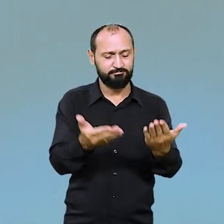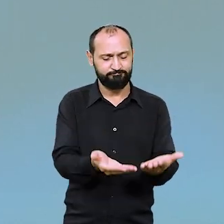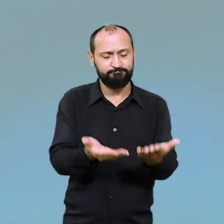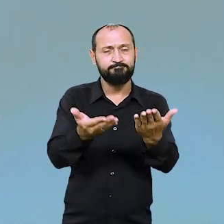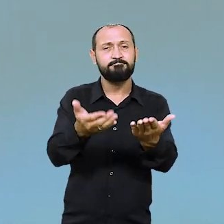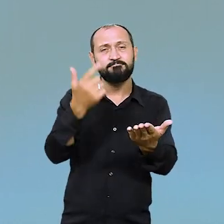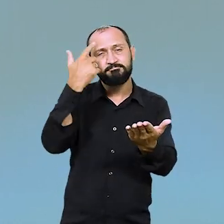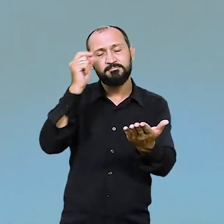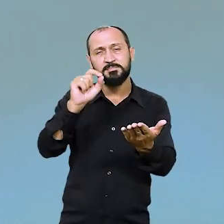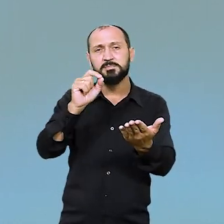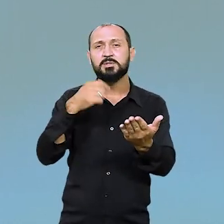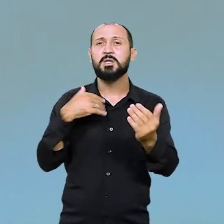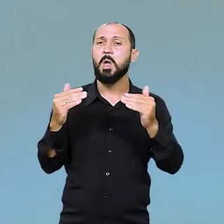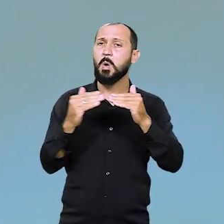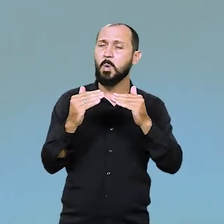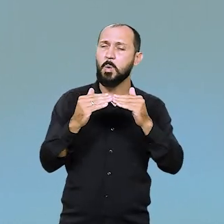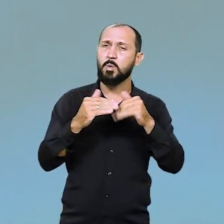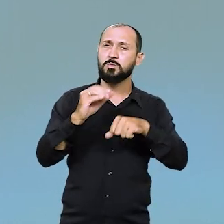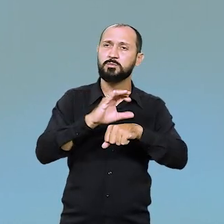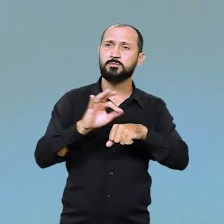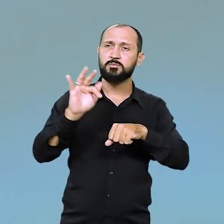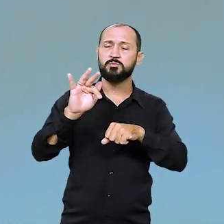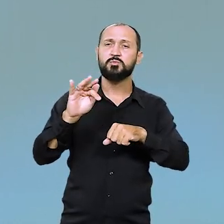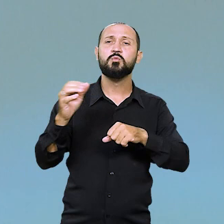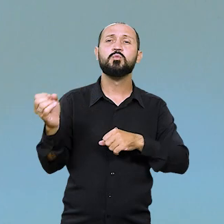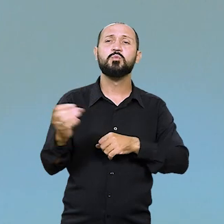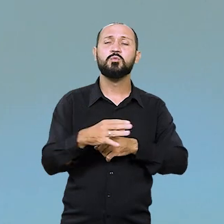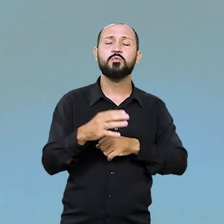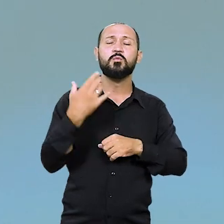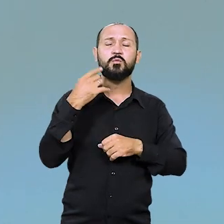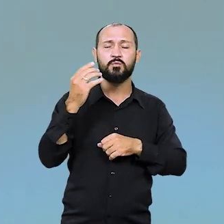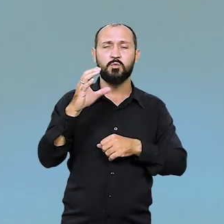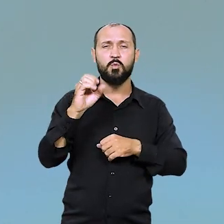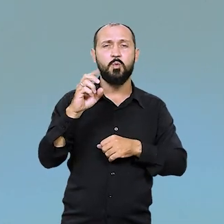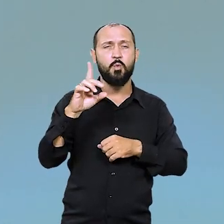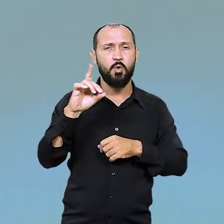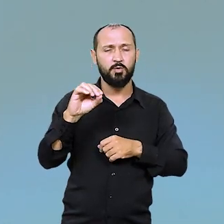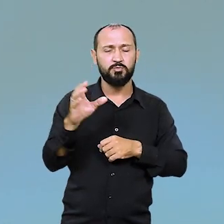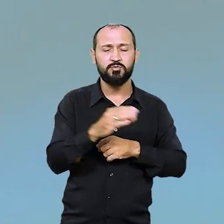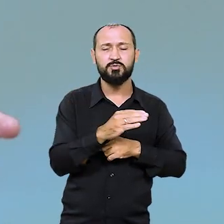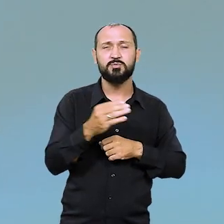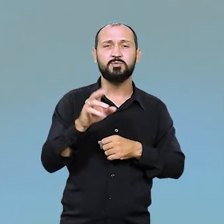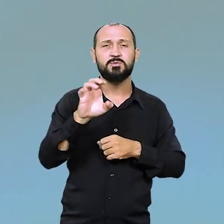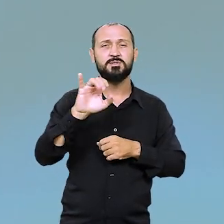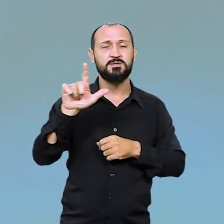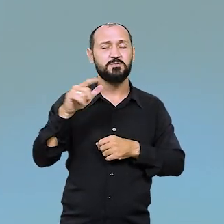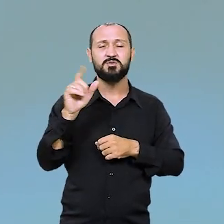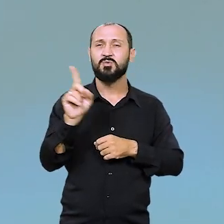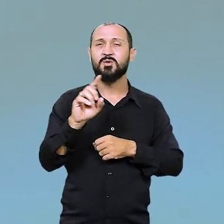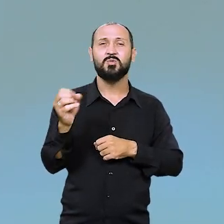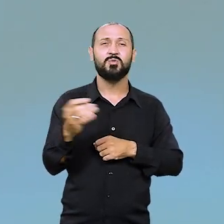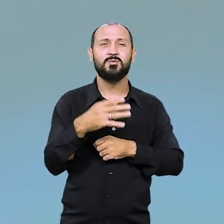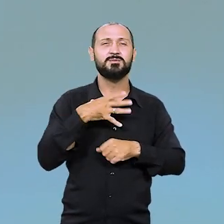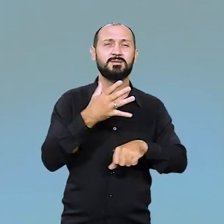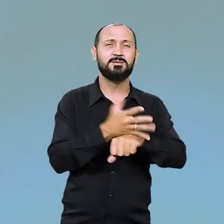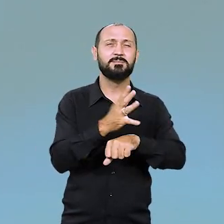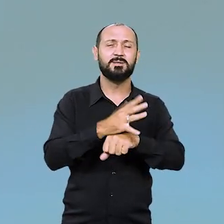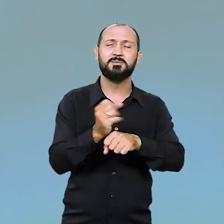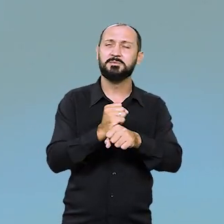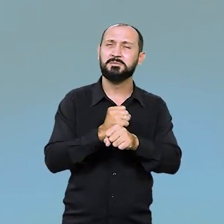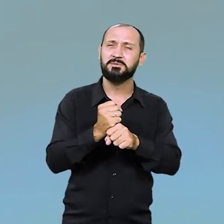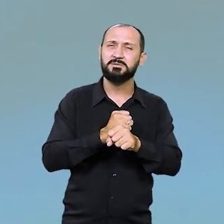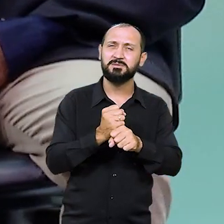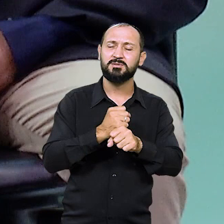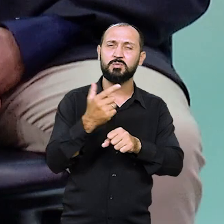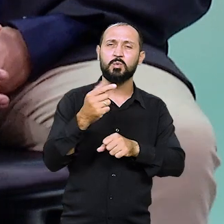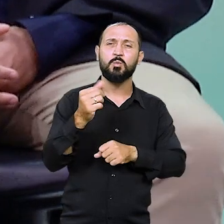que considerou constitucional um dispositivo lá no novo Código de Processo Civil. A gente nem chama tanto de novo assim, né, Vlailton? Já está em prática há